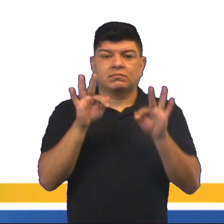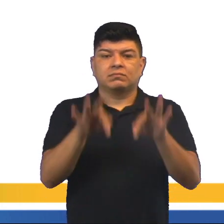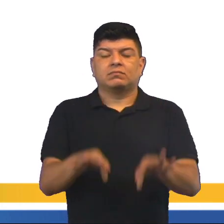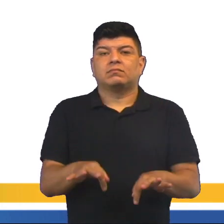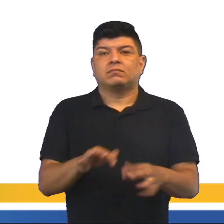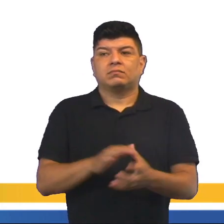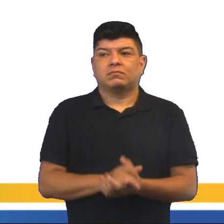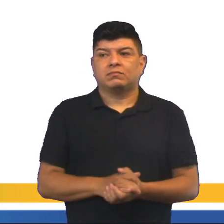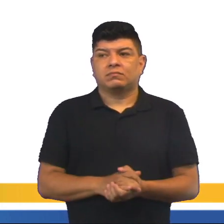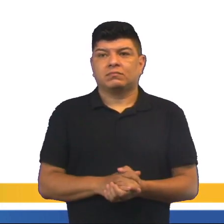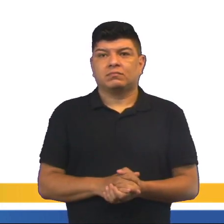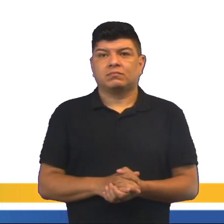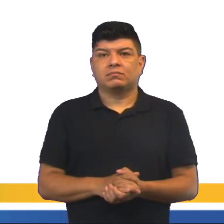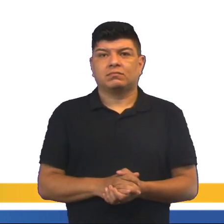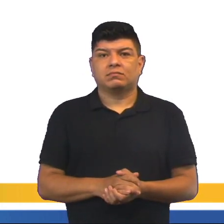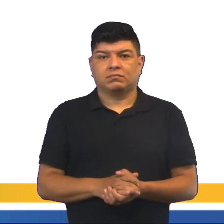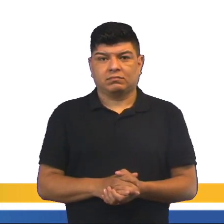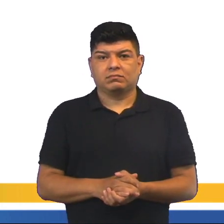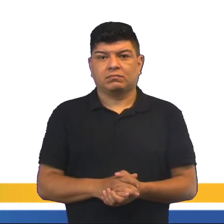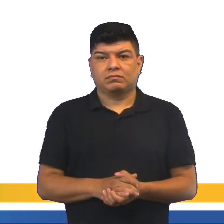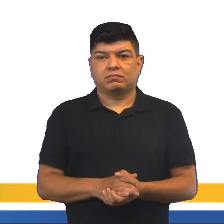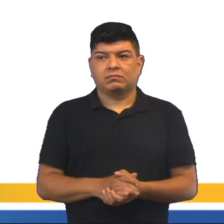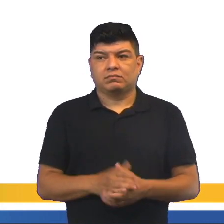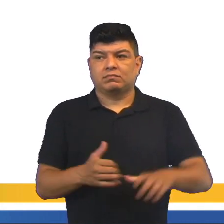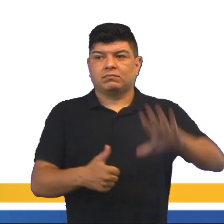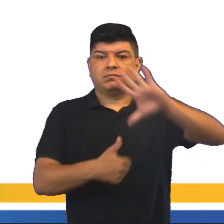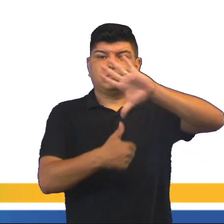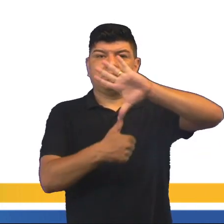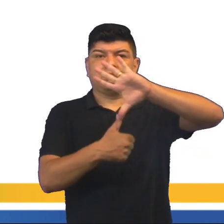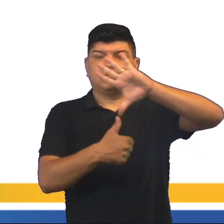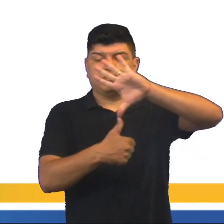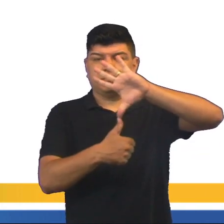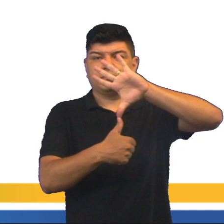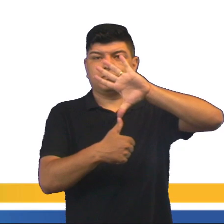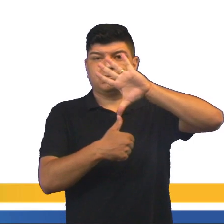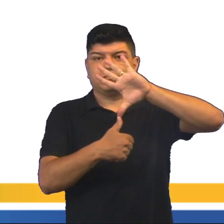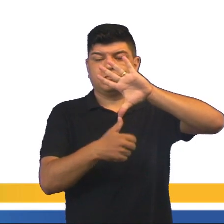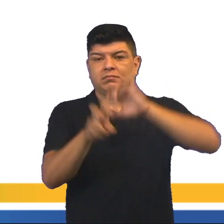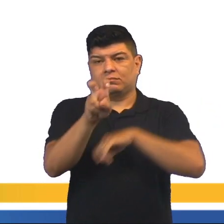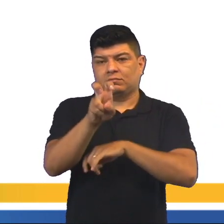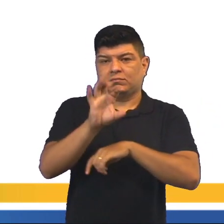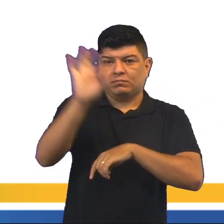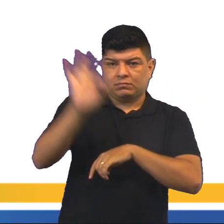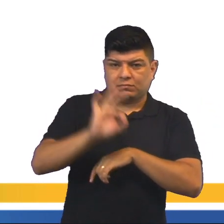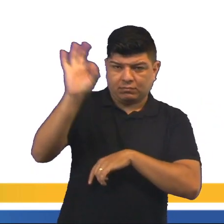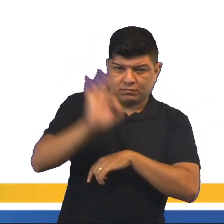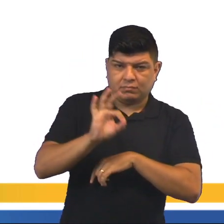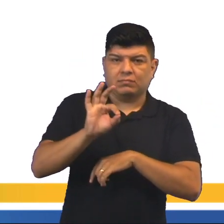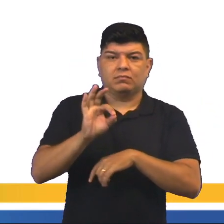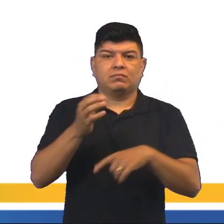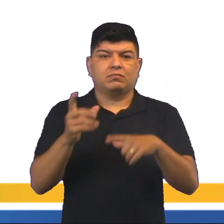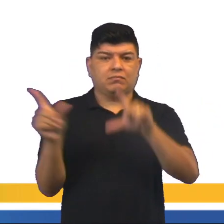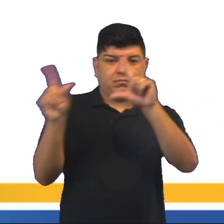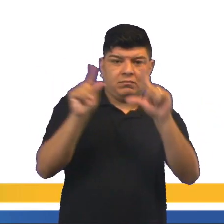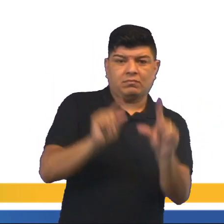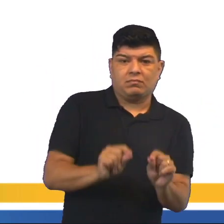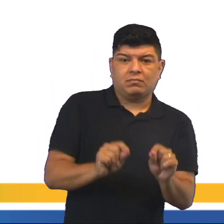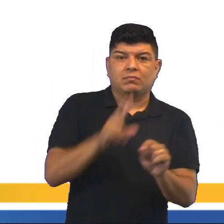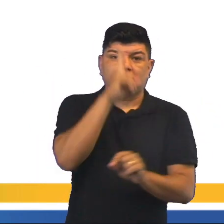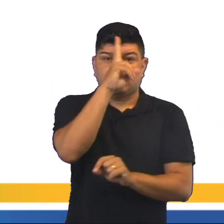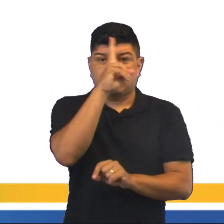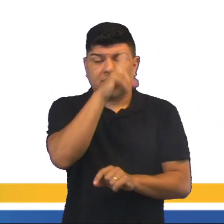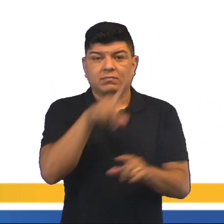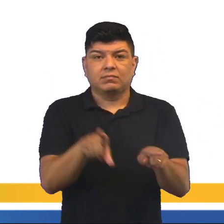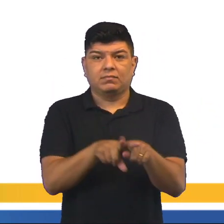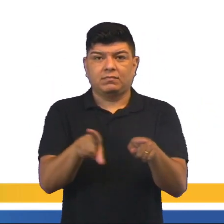último aí, que é a América do Norte, que é 5%, é a que tem a menor concentração populacional.